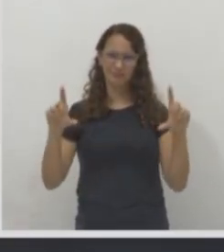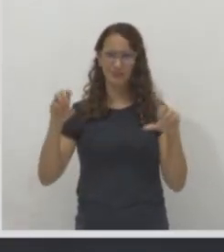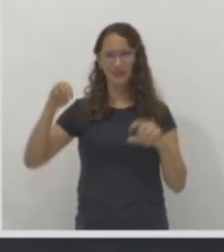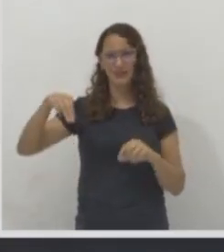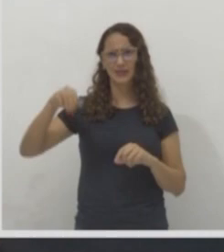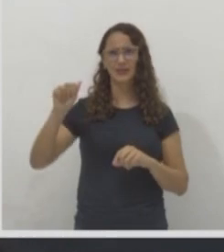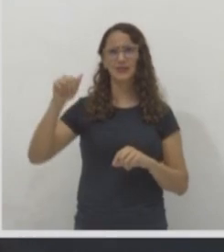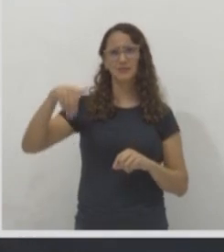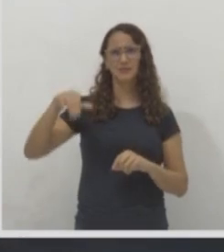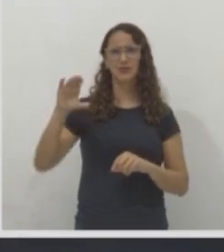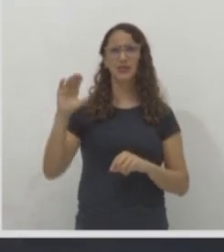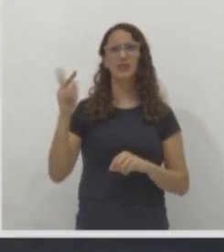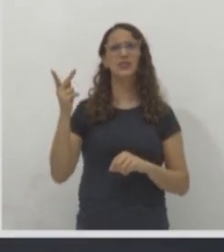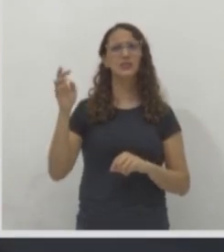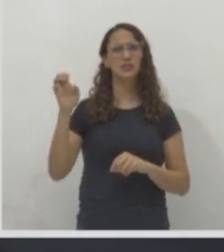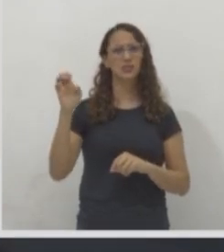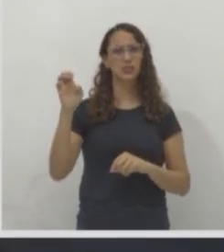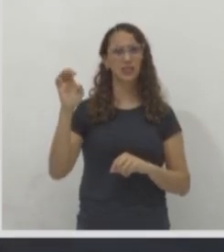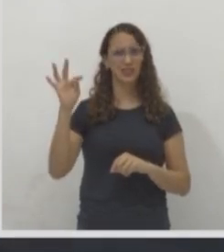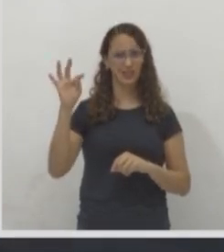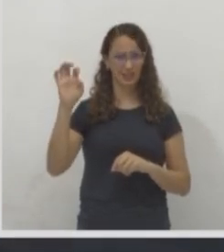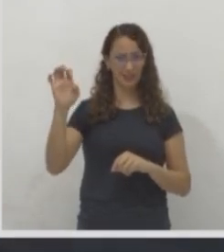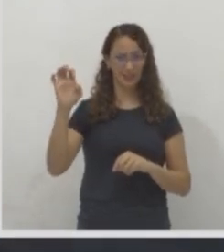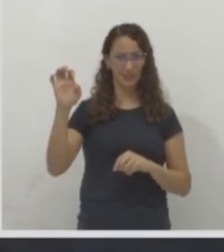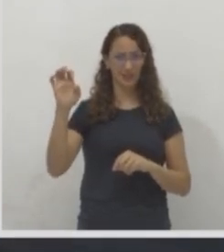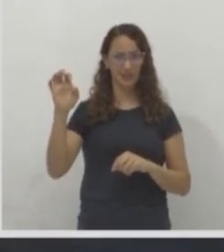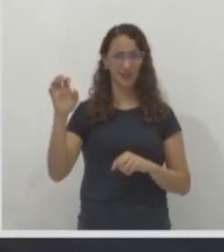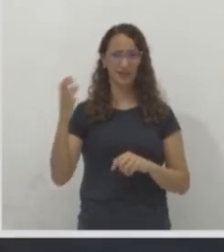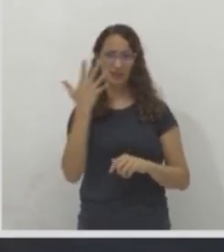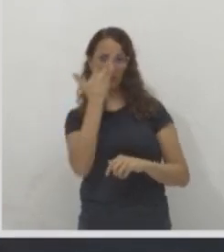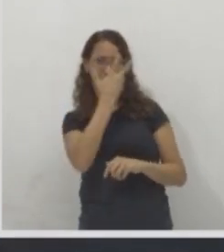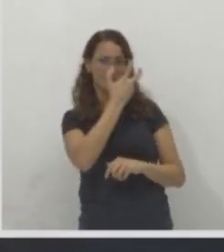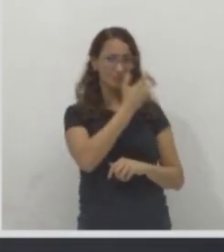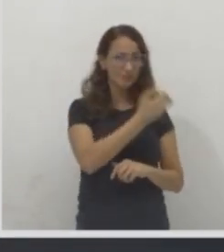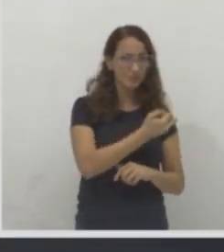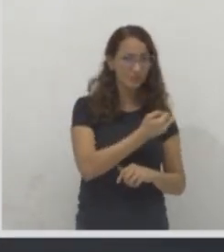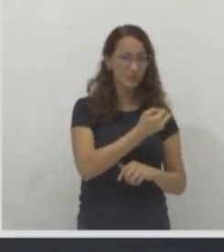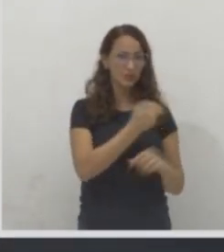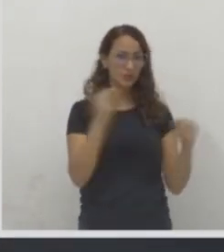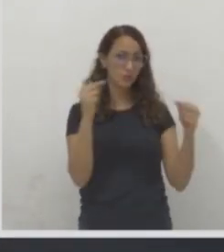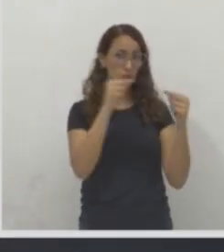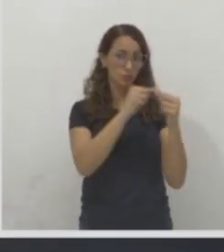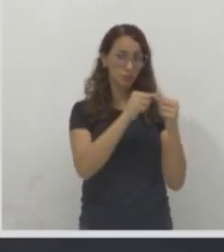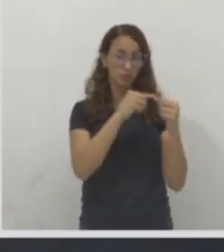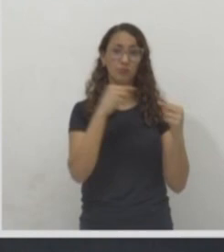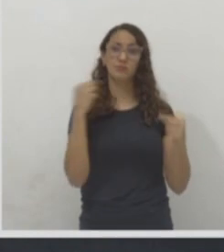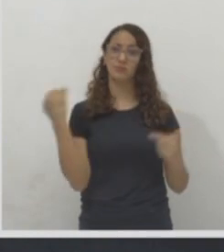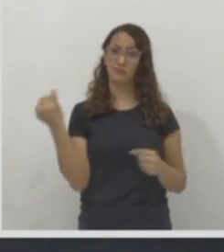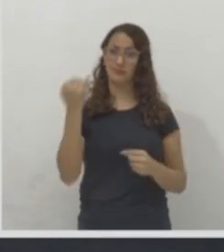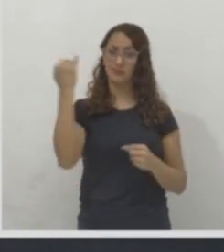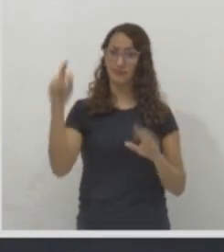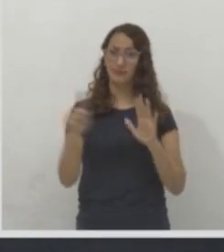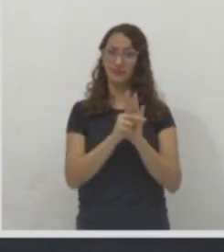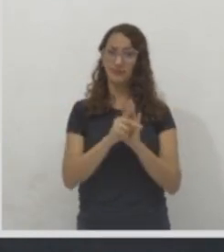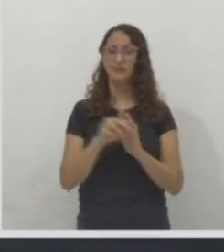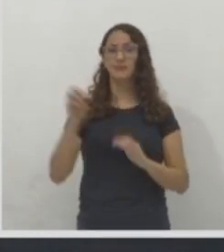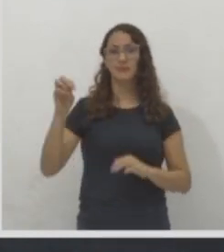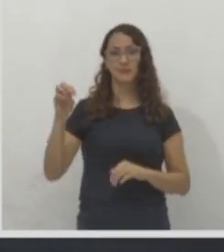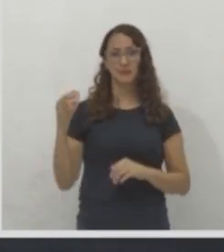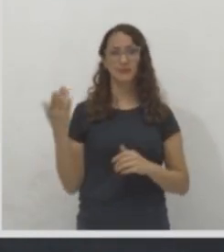que é a função real da manchete. E esse jornal, Meia